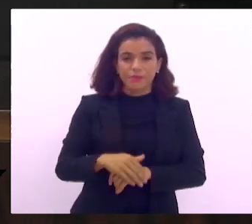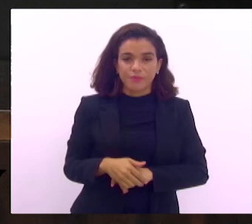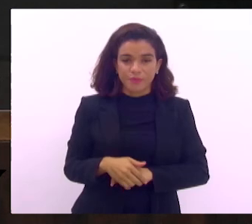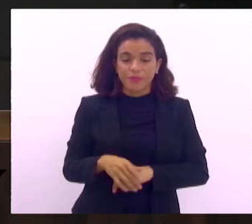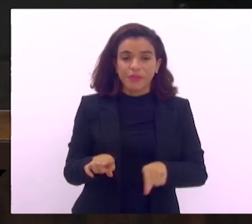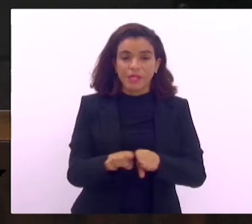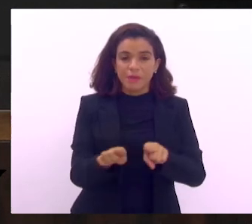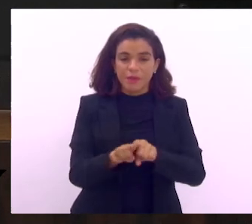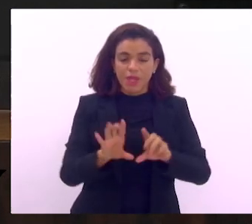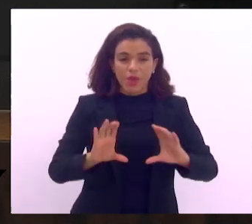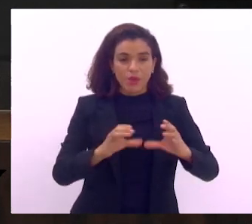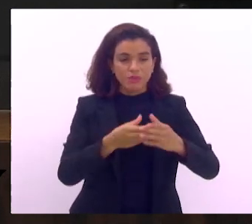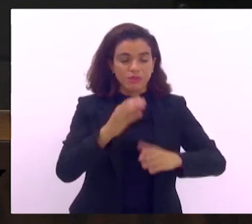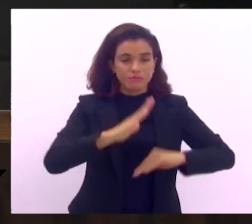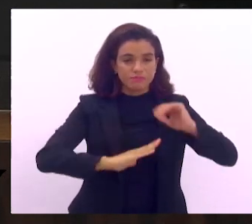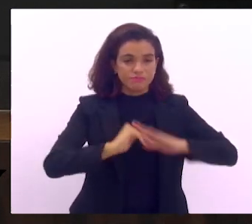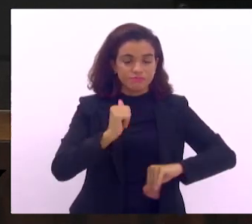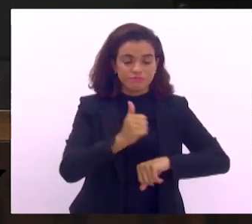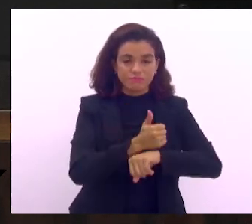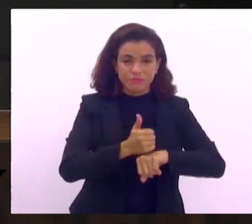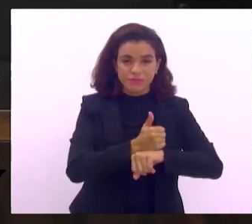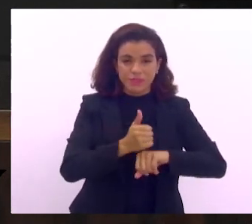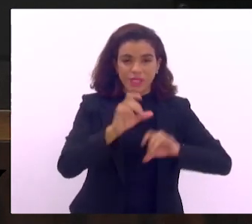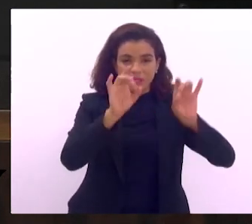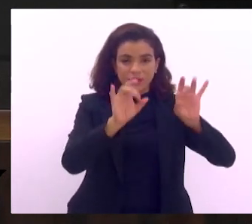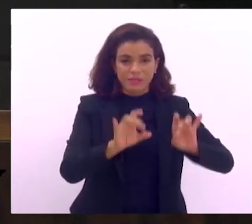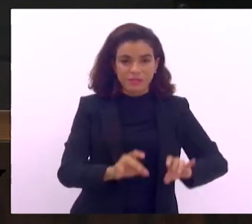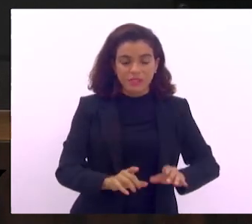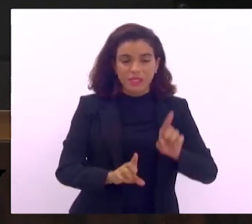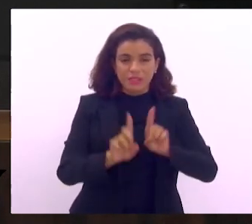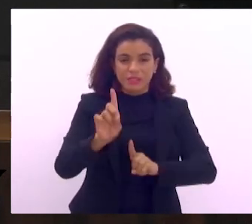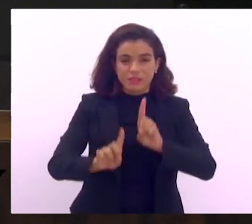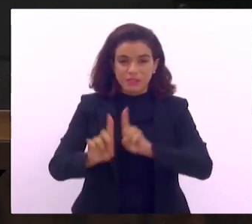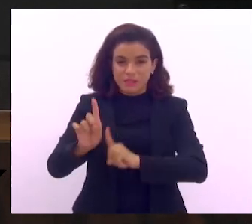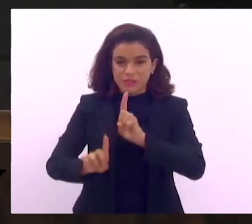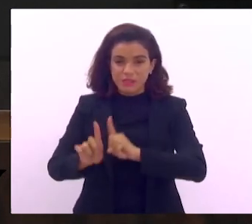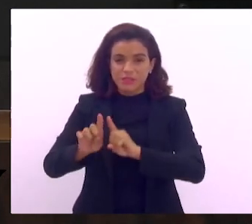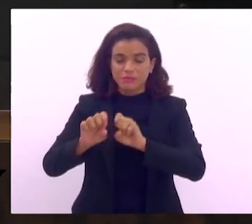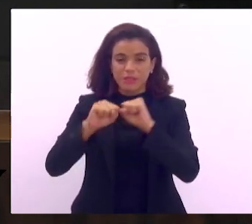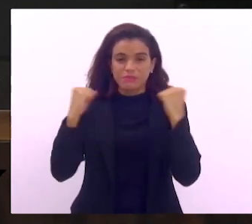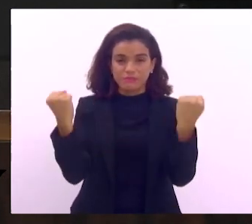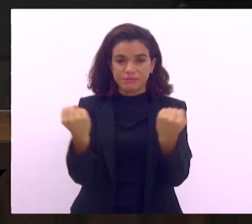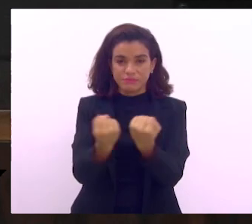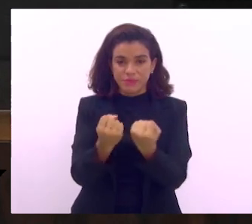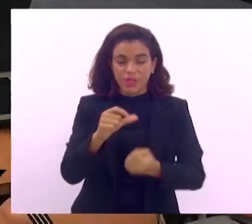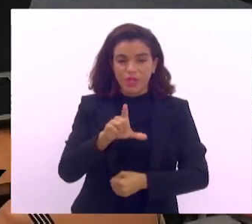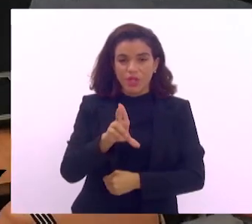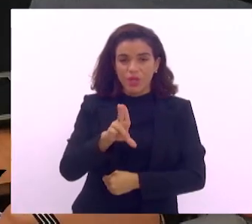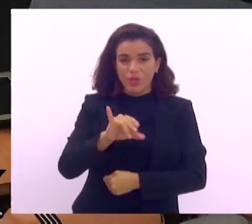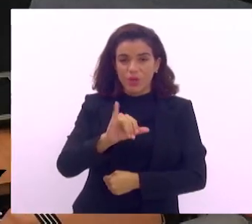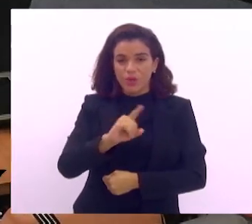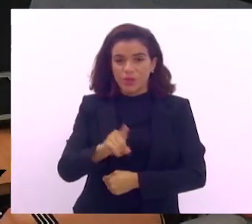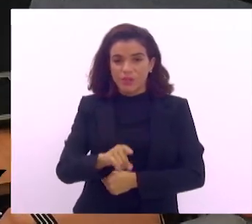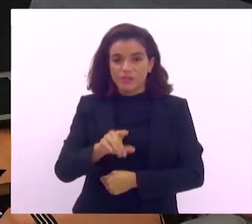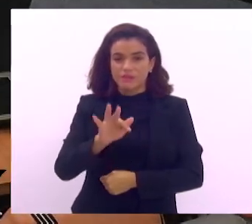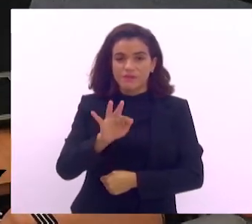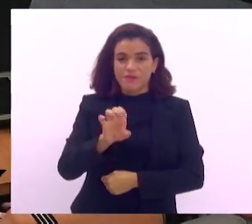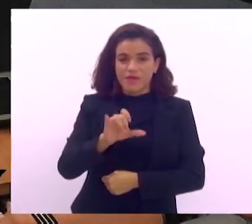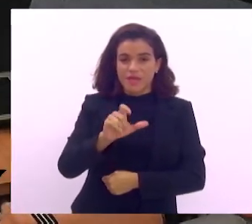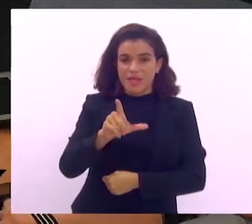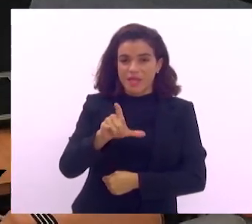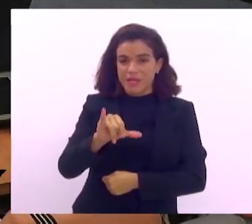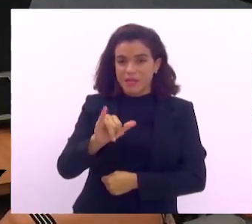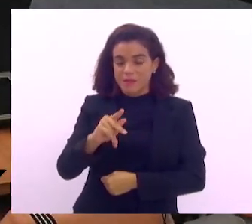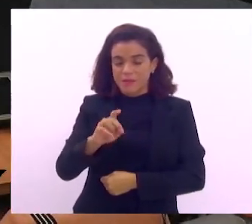representante das Comissões Técnicas Especial de Licitação do Complexo Maracanã, senhor Luiz Felipe Monteiro de Barro e o senhor